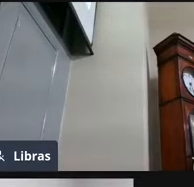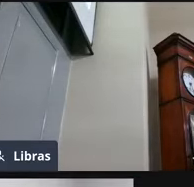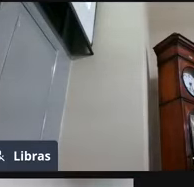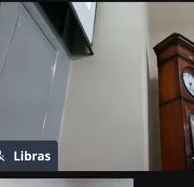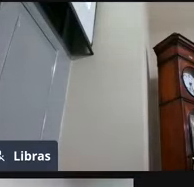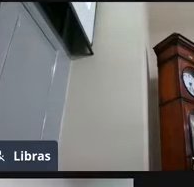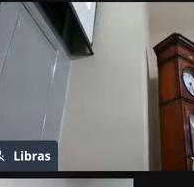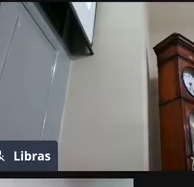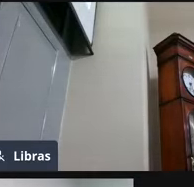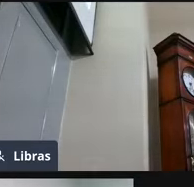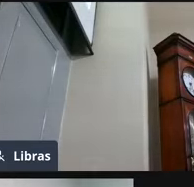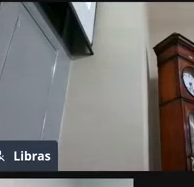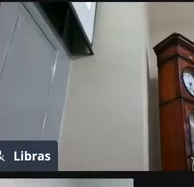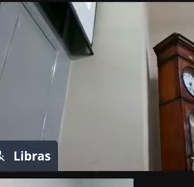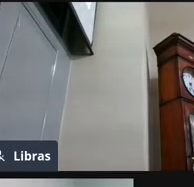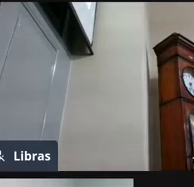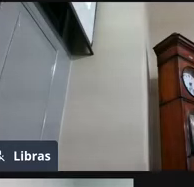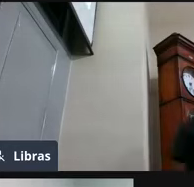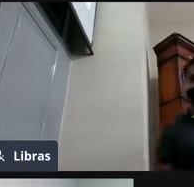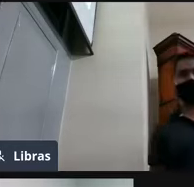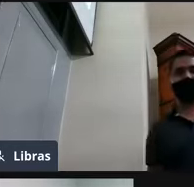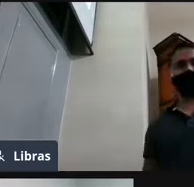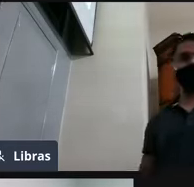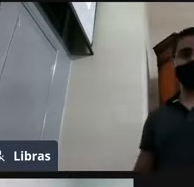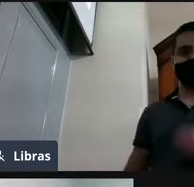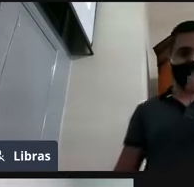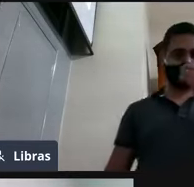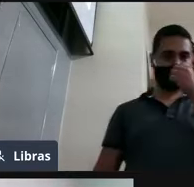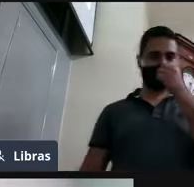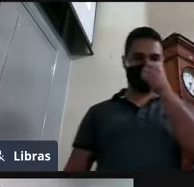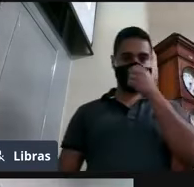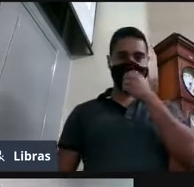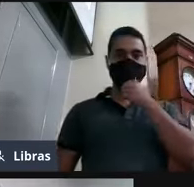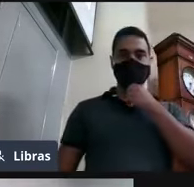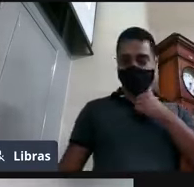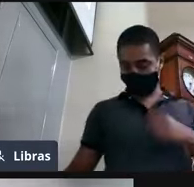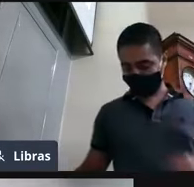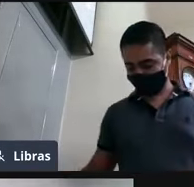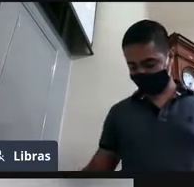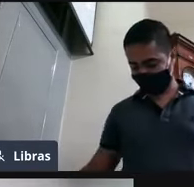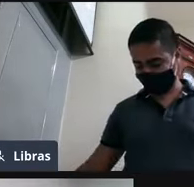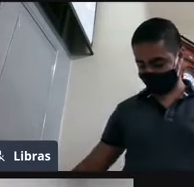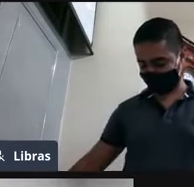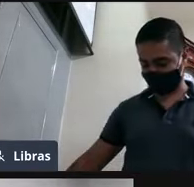abençoar a nossa casa e essa noite legislativa, rezarmos a oração do Pai Nosso.